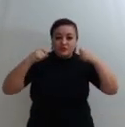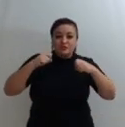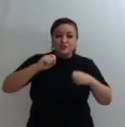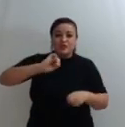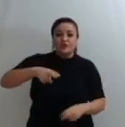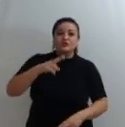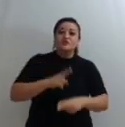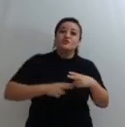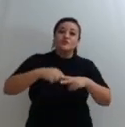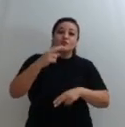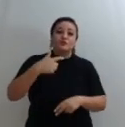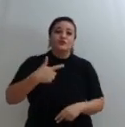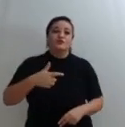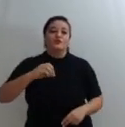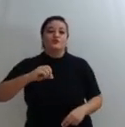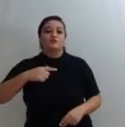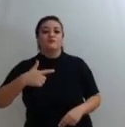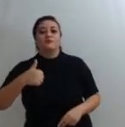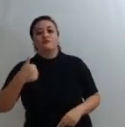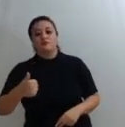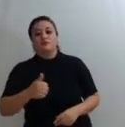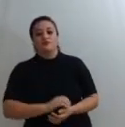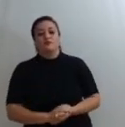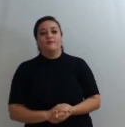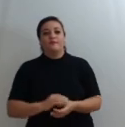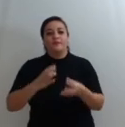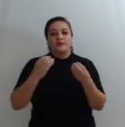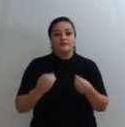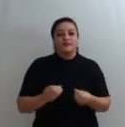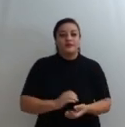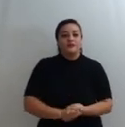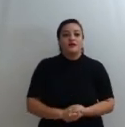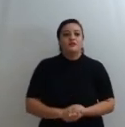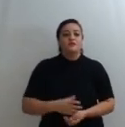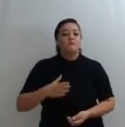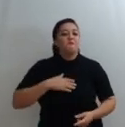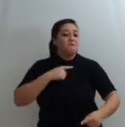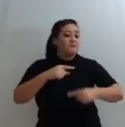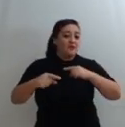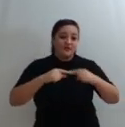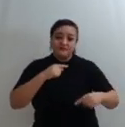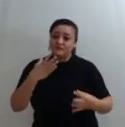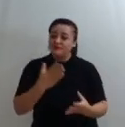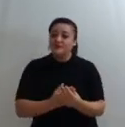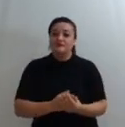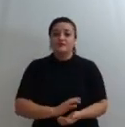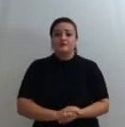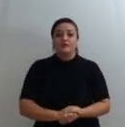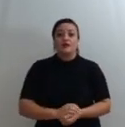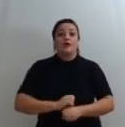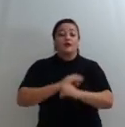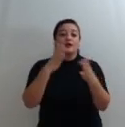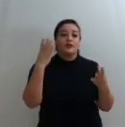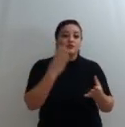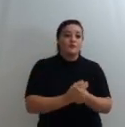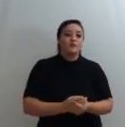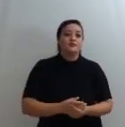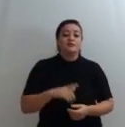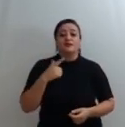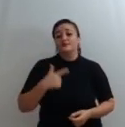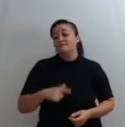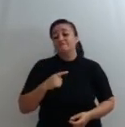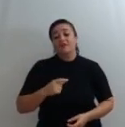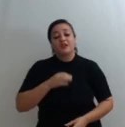2021. Considerando, basicamente, a mesma tramitação, é evidente que esse processo não será sequer julgado em